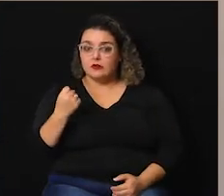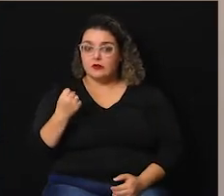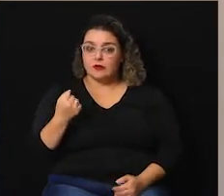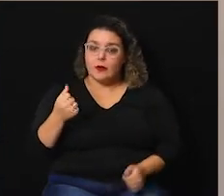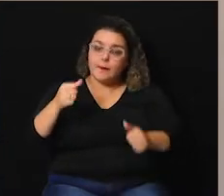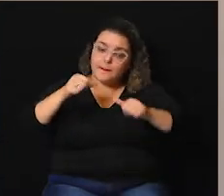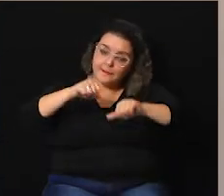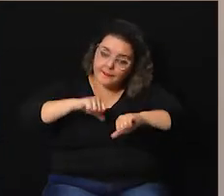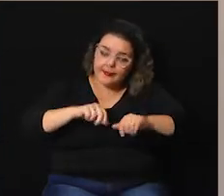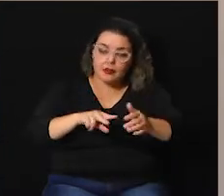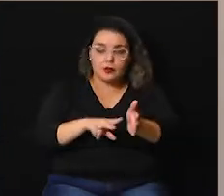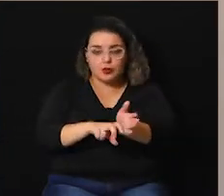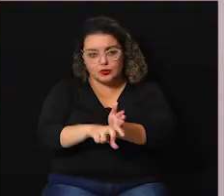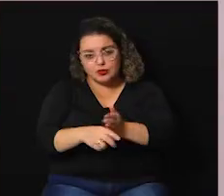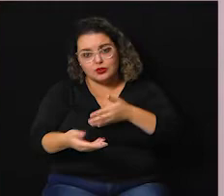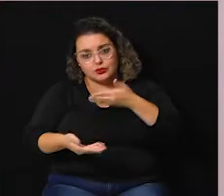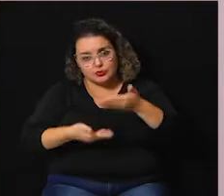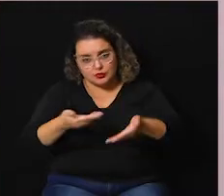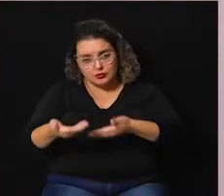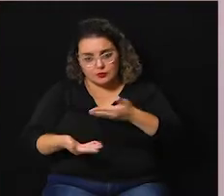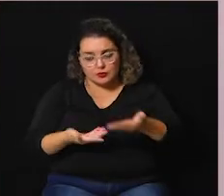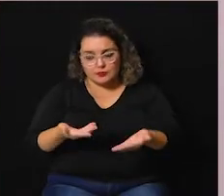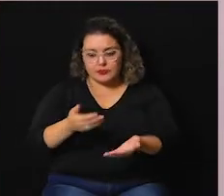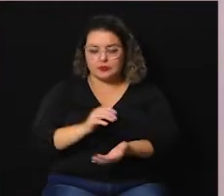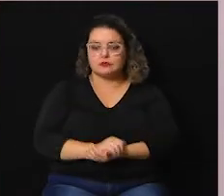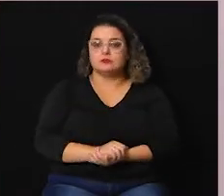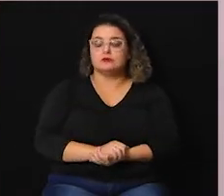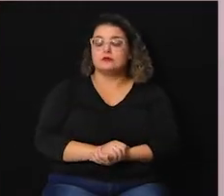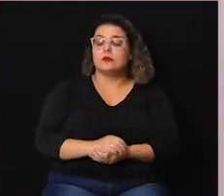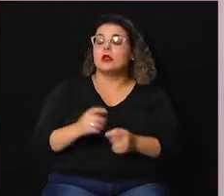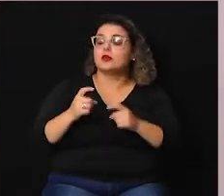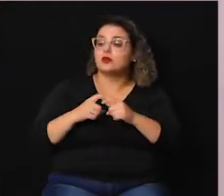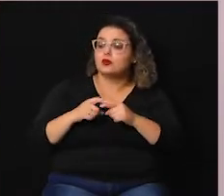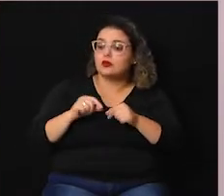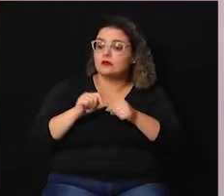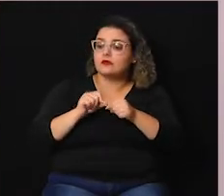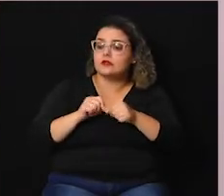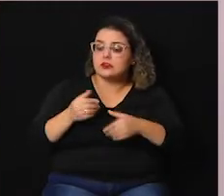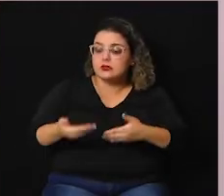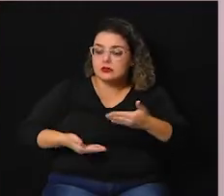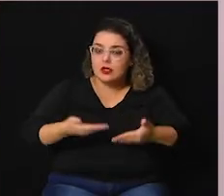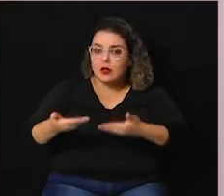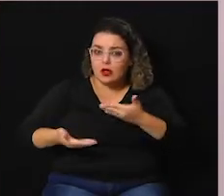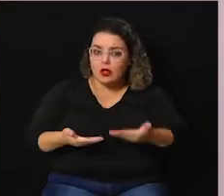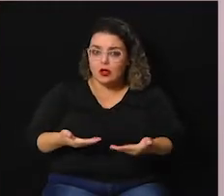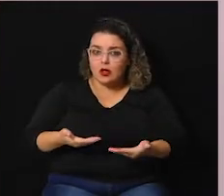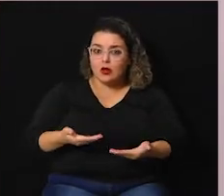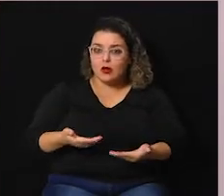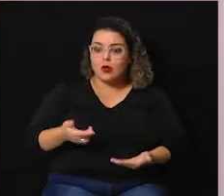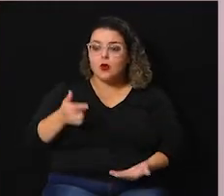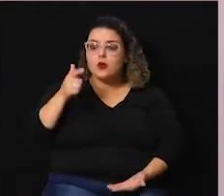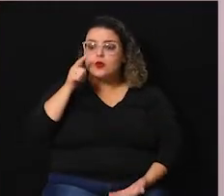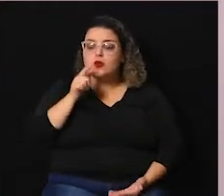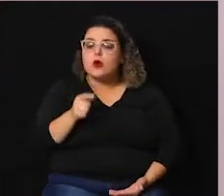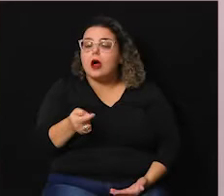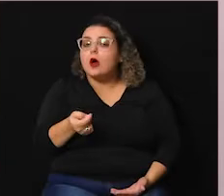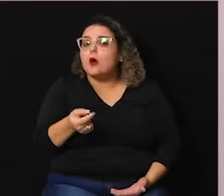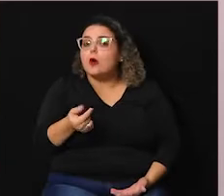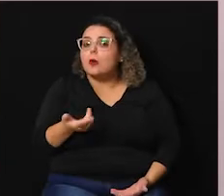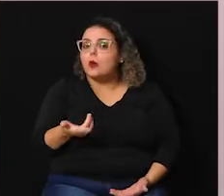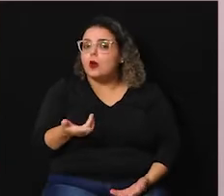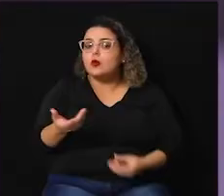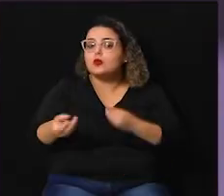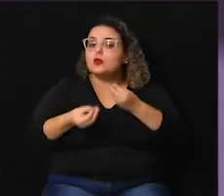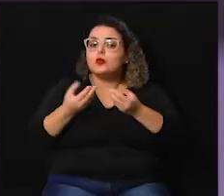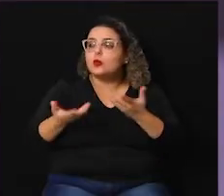prognóstico. Entendi. Doutor, fazendo o tratamento, dá então para a pessoa recuperar pelo menos um pouco. Como que